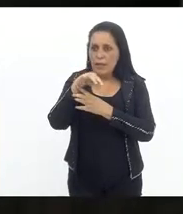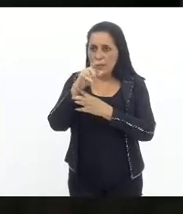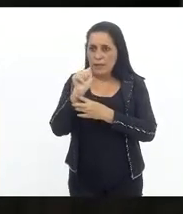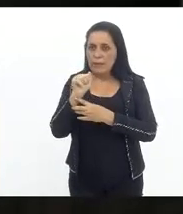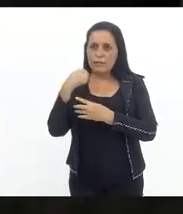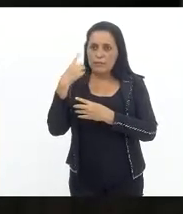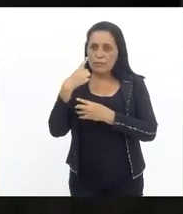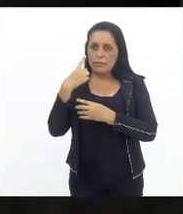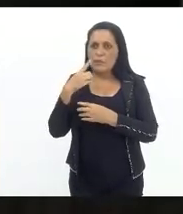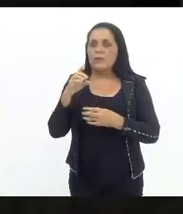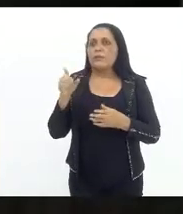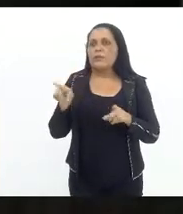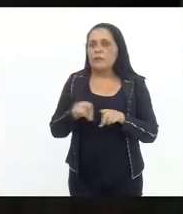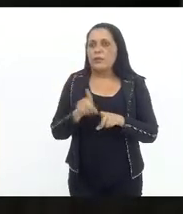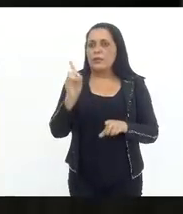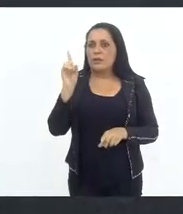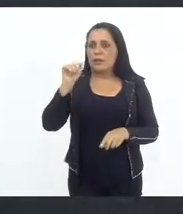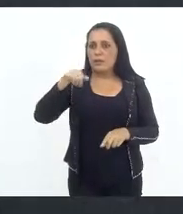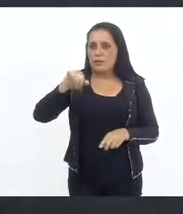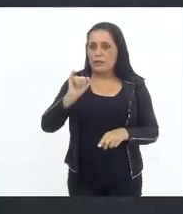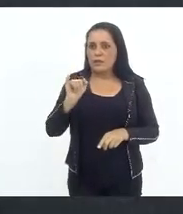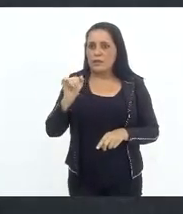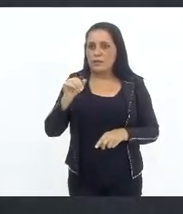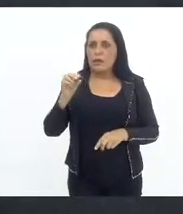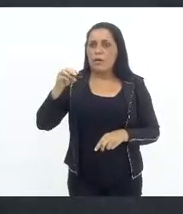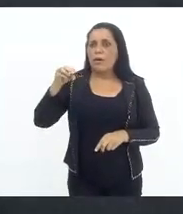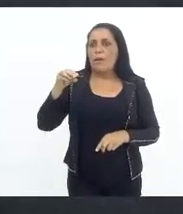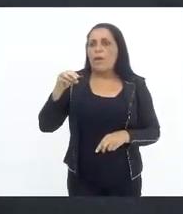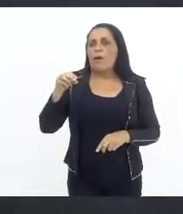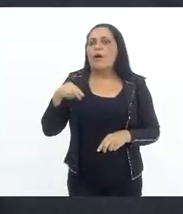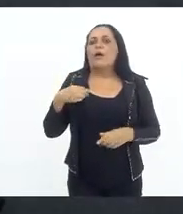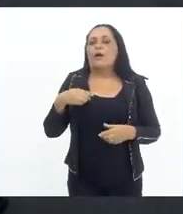Monteiro. Senhor presidente, senhoras